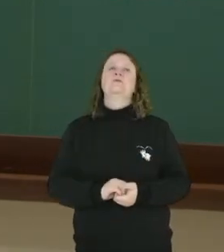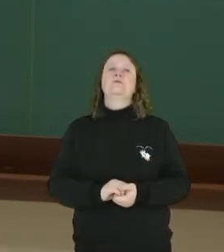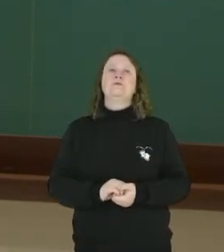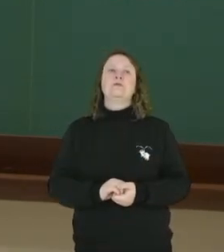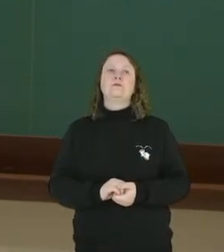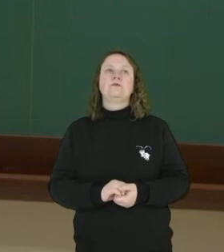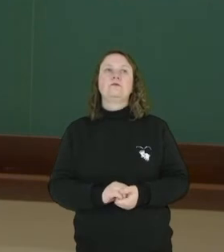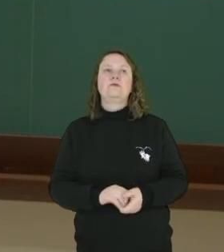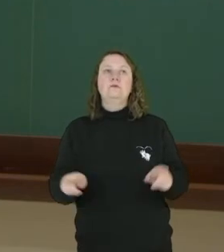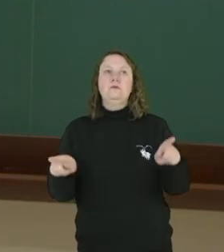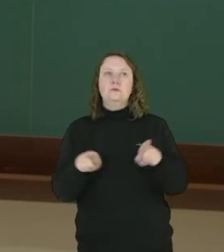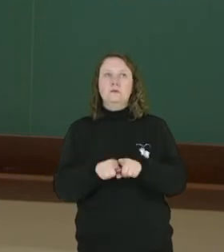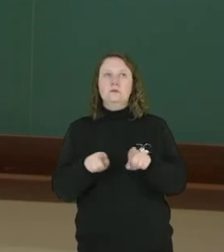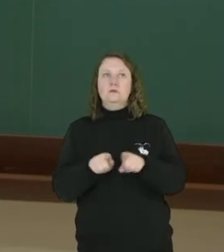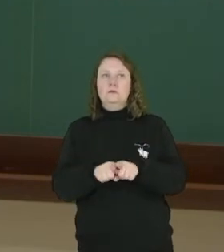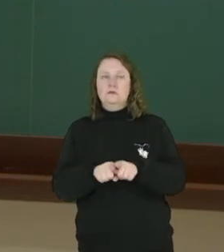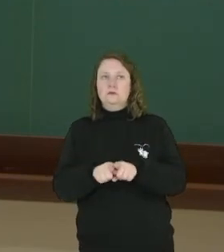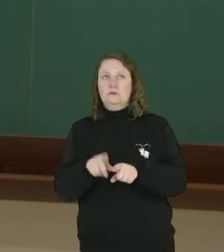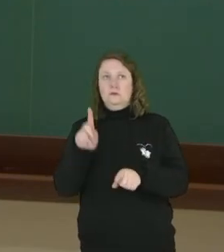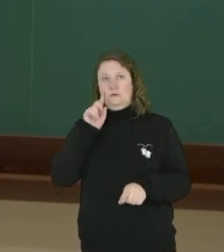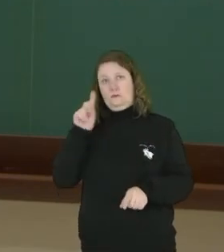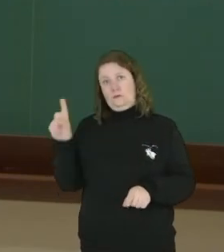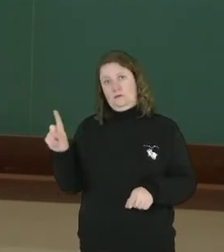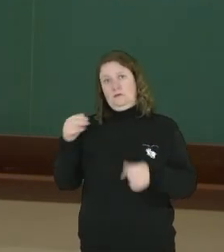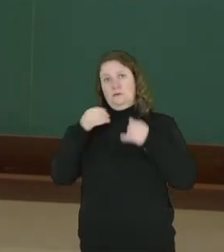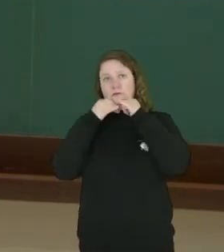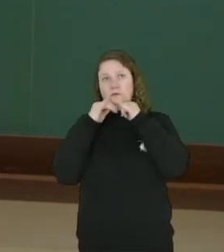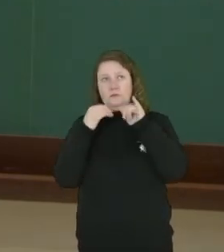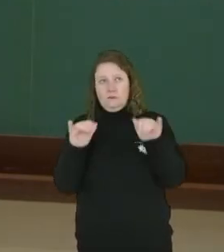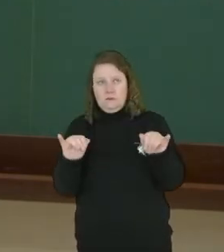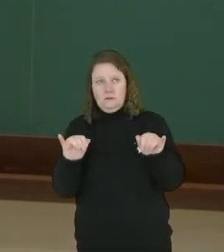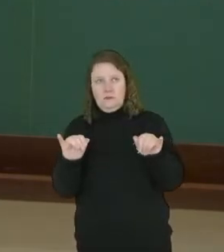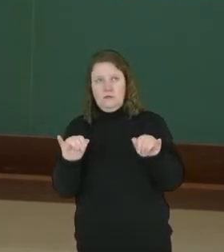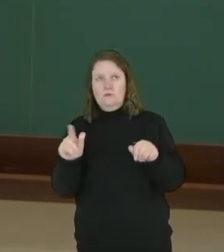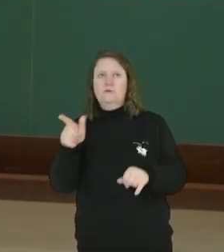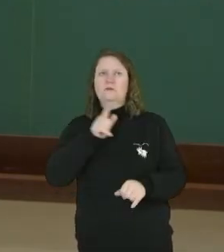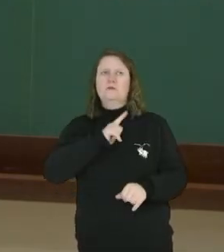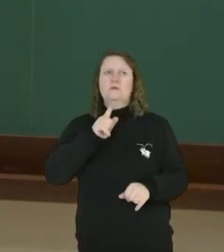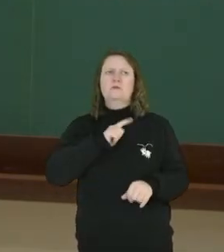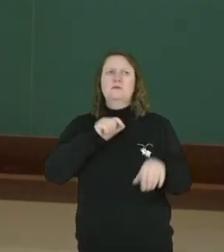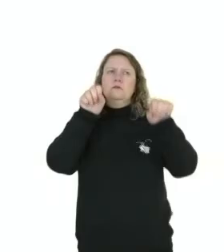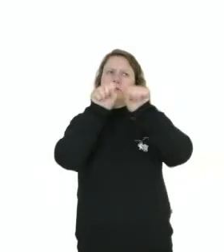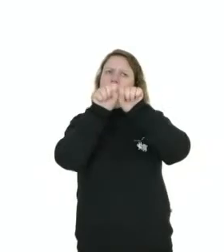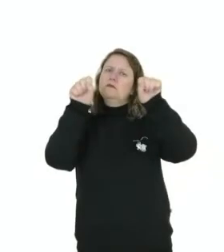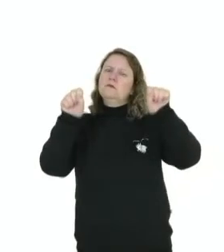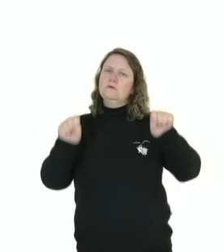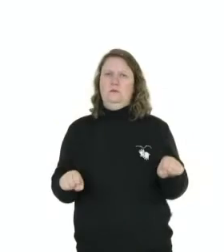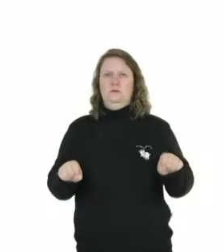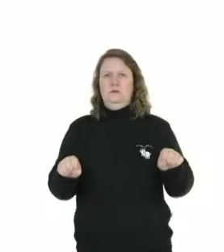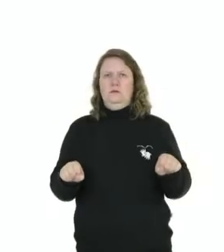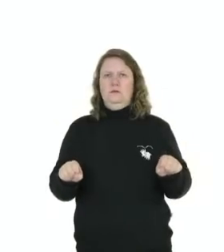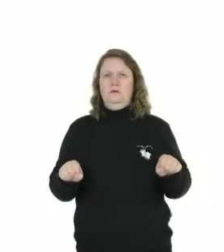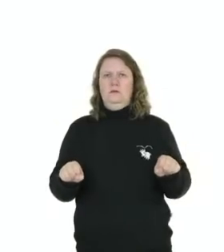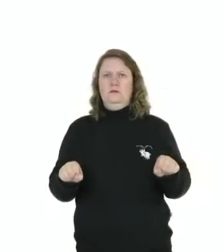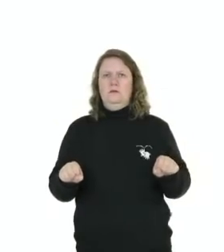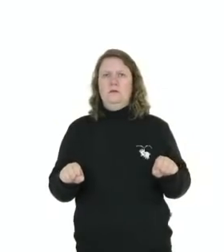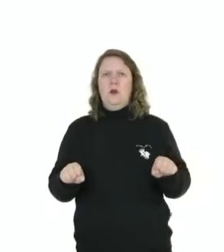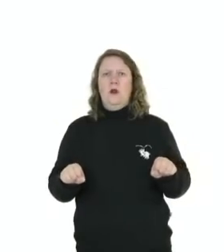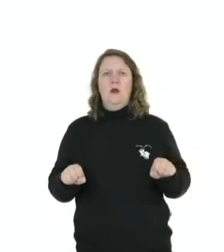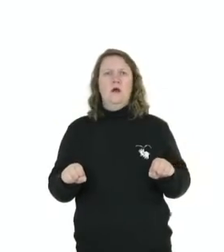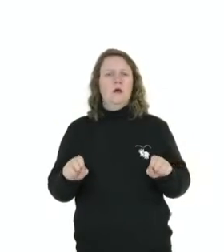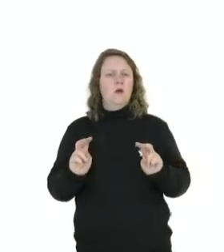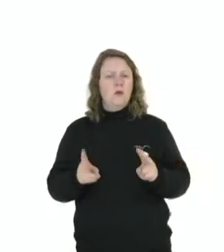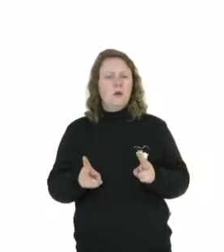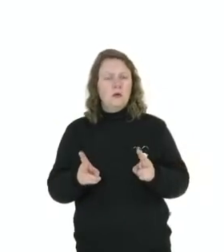No caso da energia ali, certo? A gente tem um sistema em que você não tem a conservação da